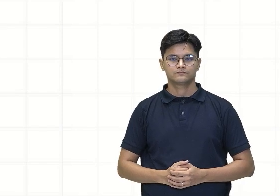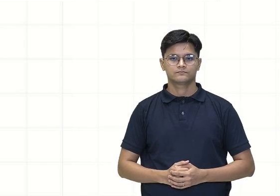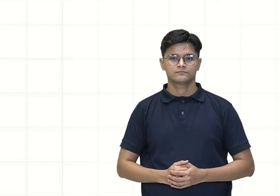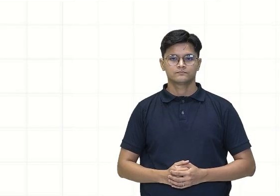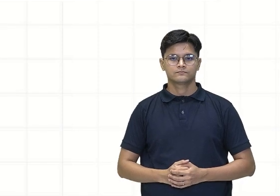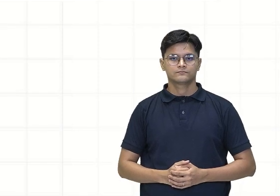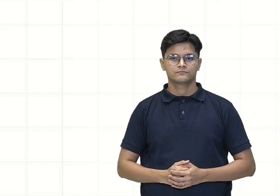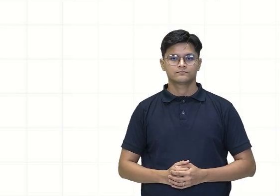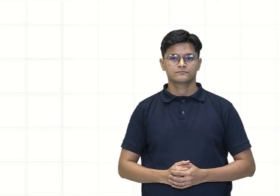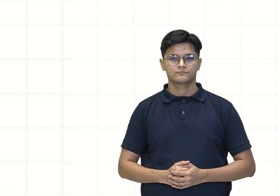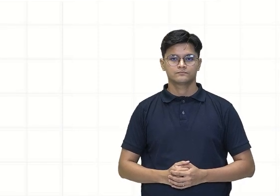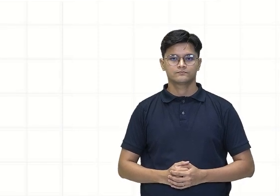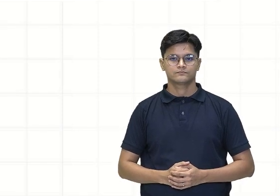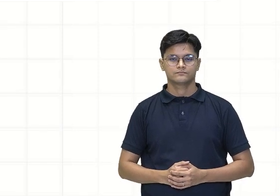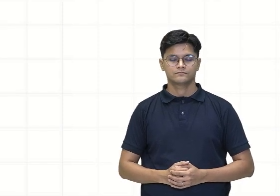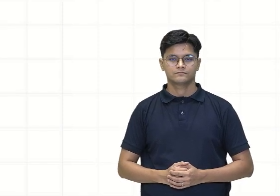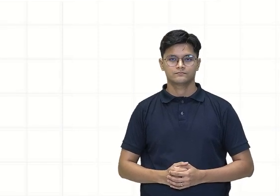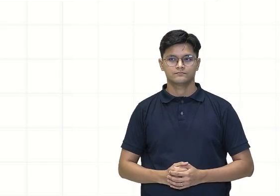aqui,